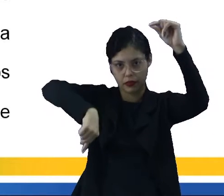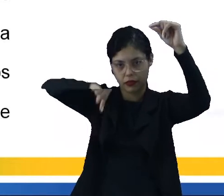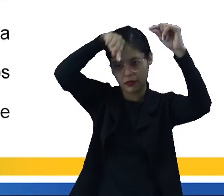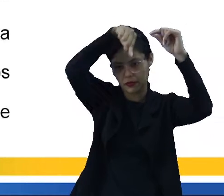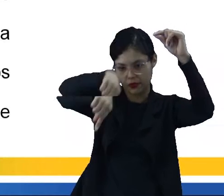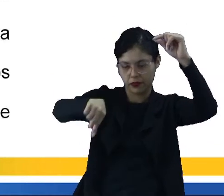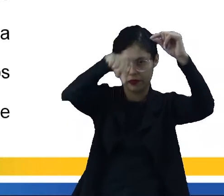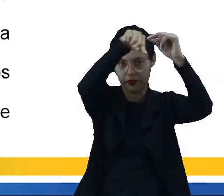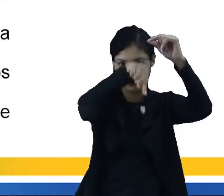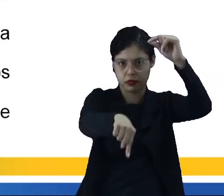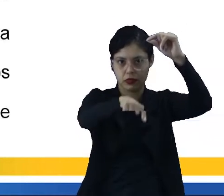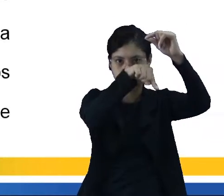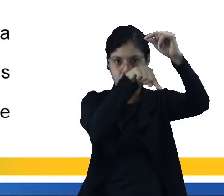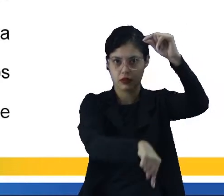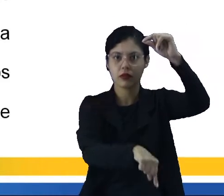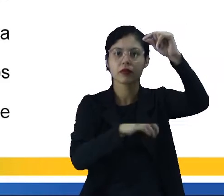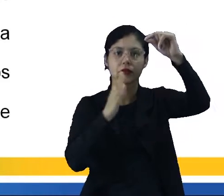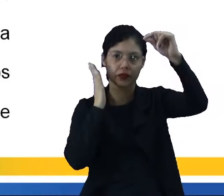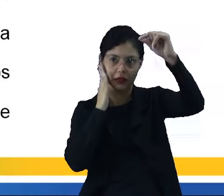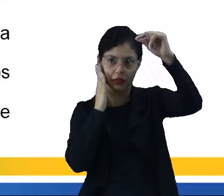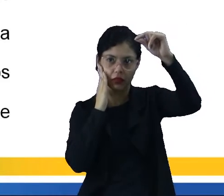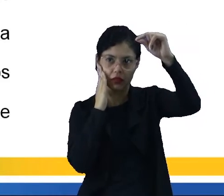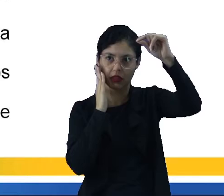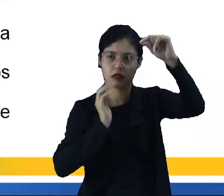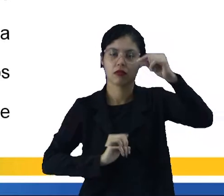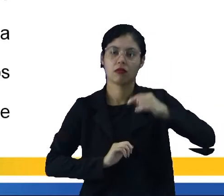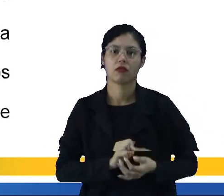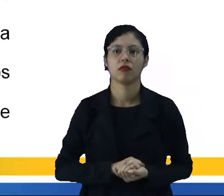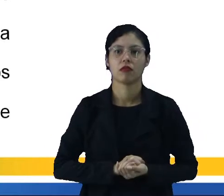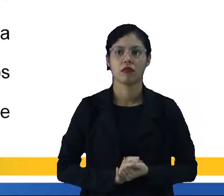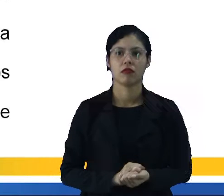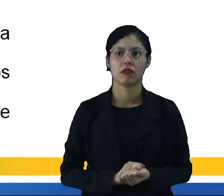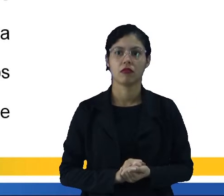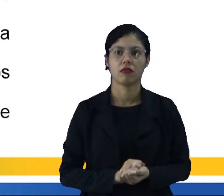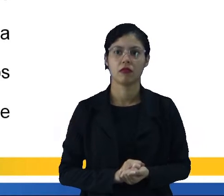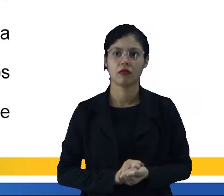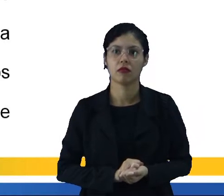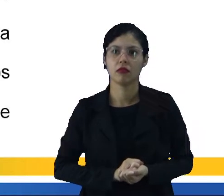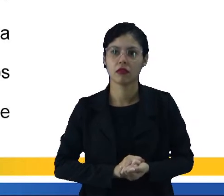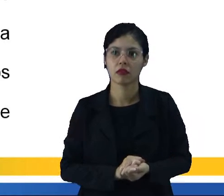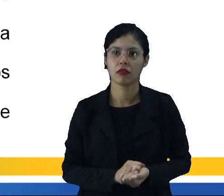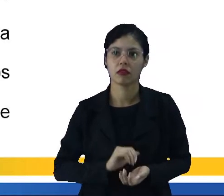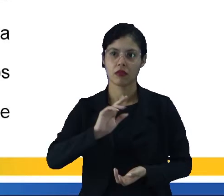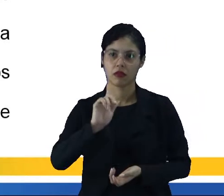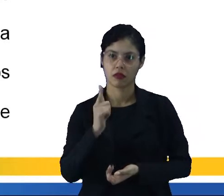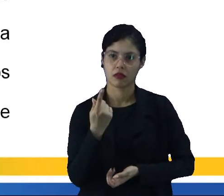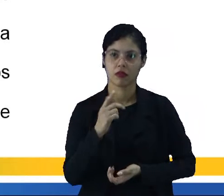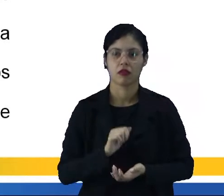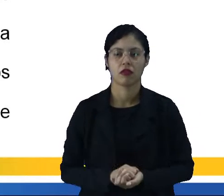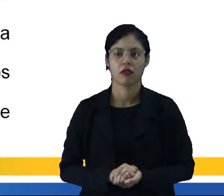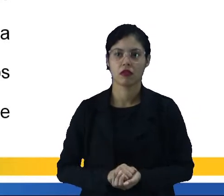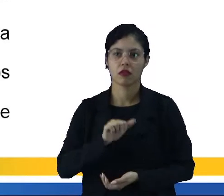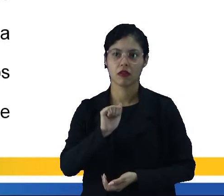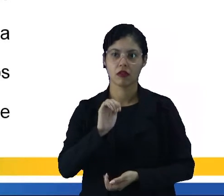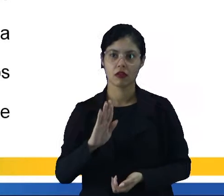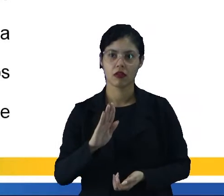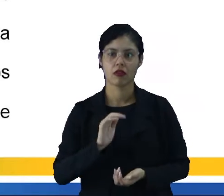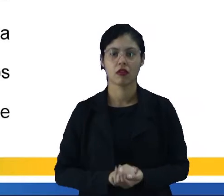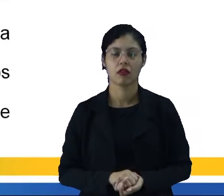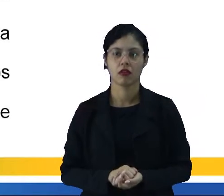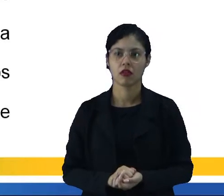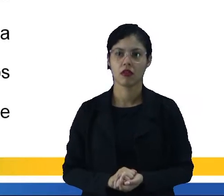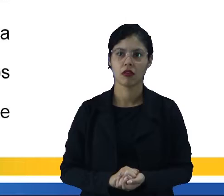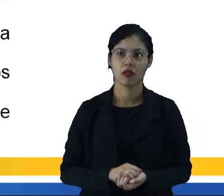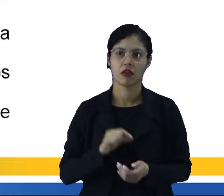polígono que forma base então ó DH h e HF h a